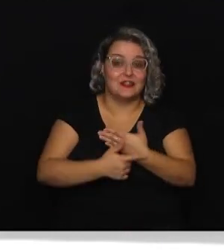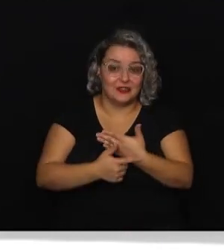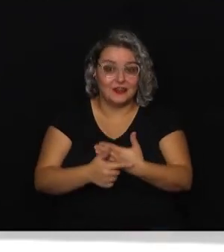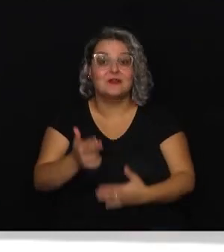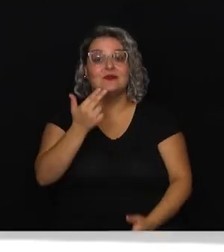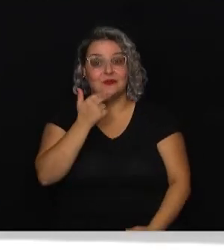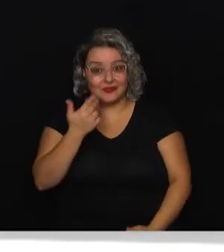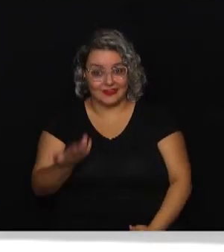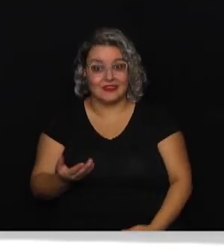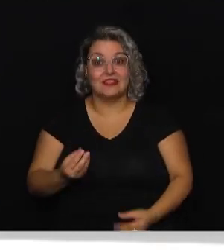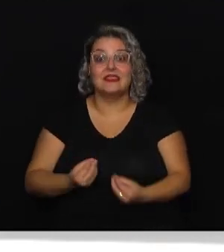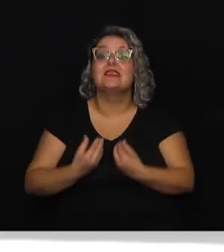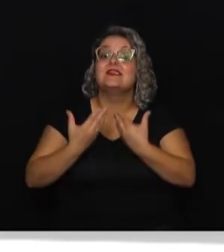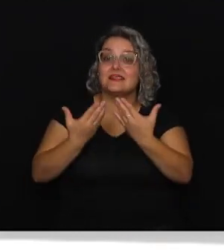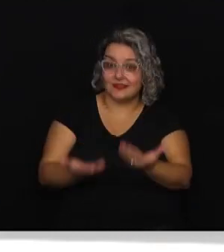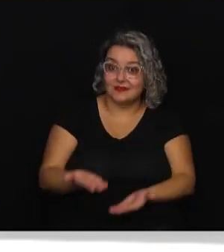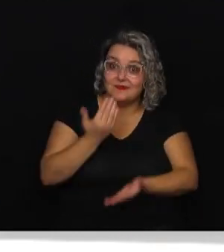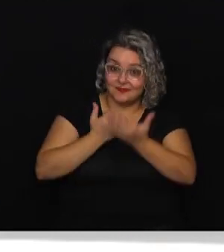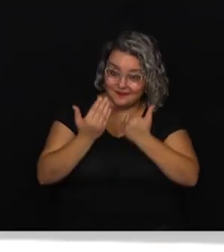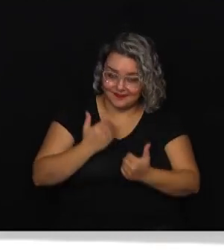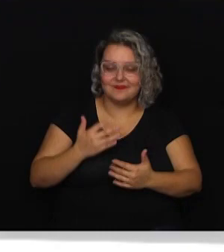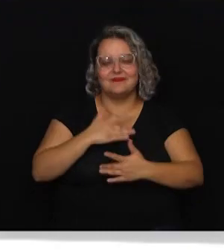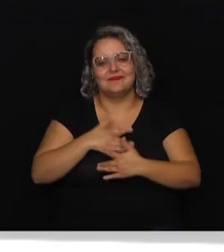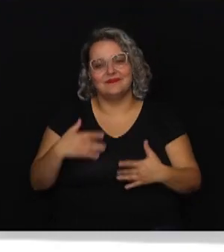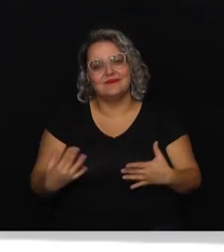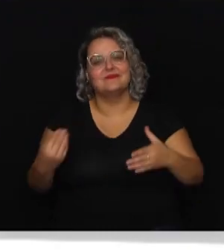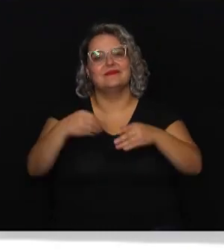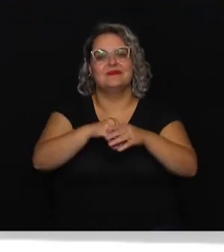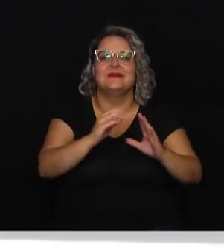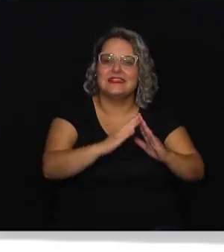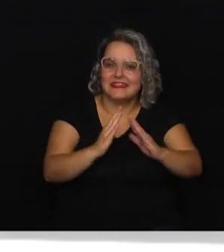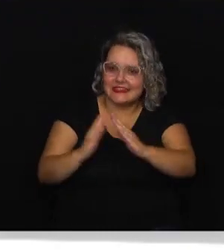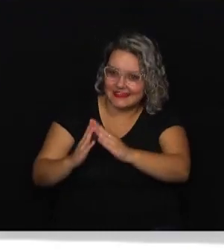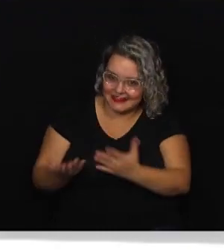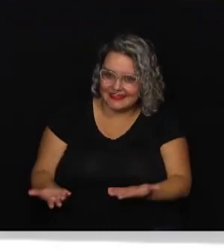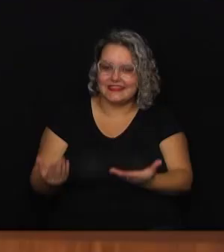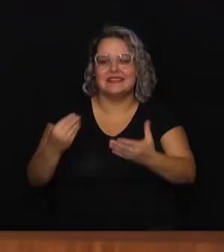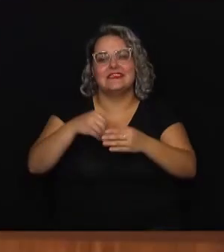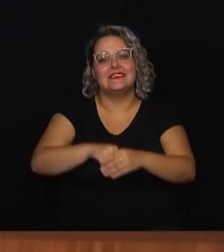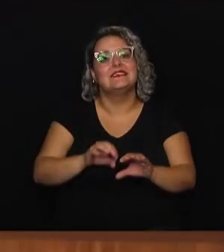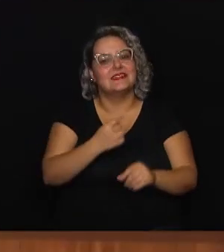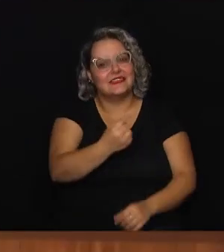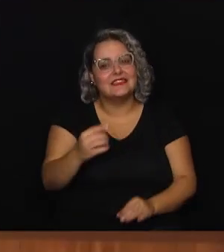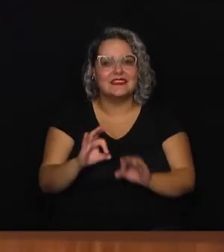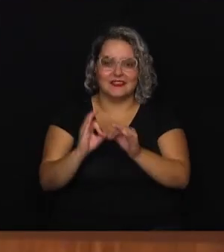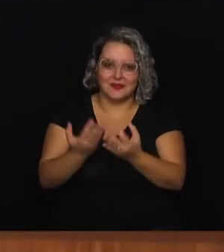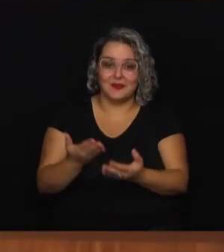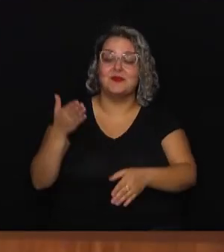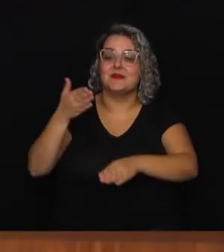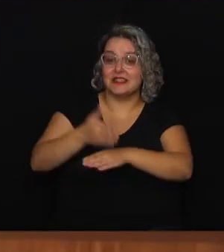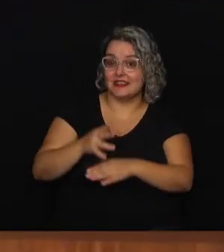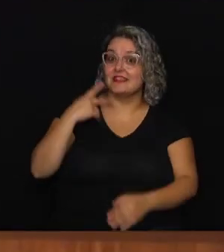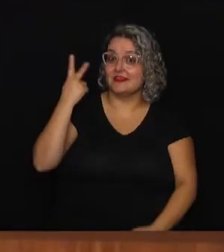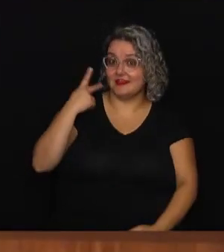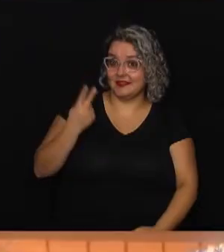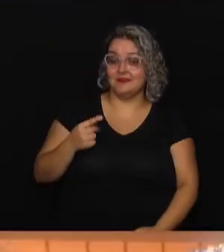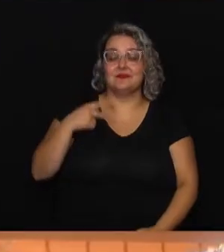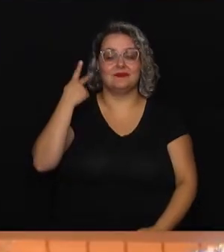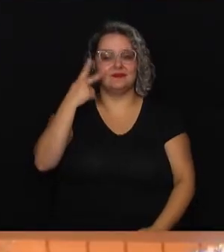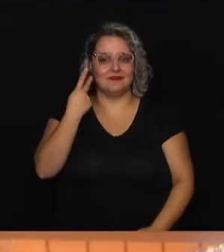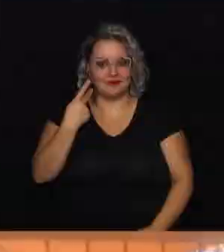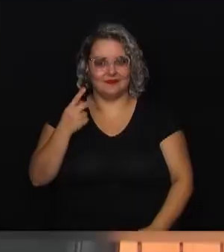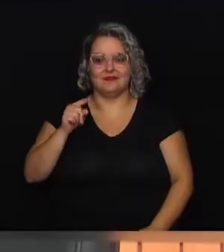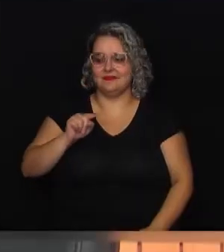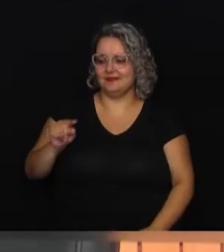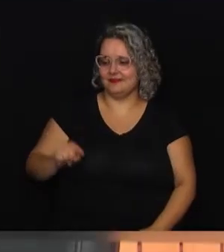nutricionista, é levar a alimentação saudável para dentro das casas, para dentro de cada família. Participaram da reunião os vereadores